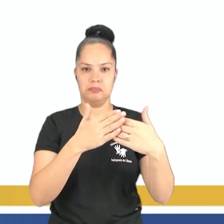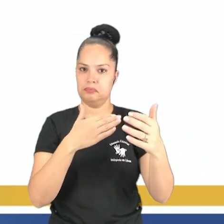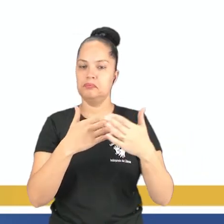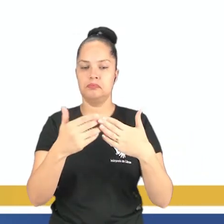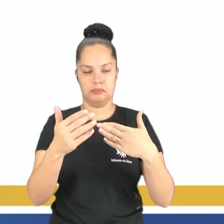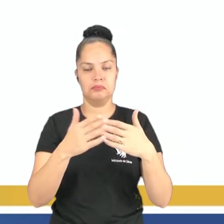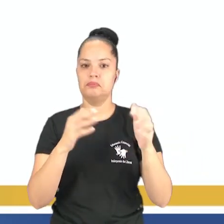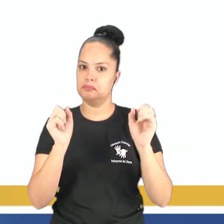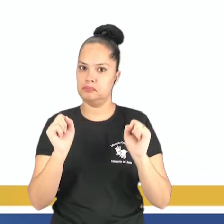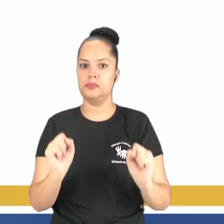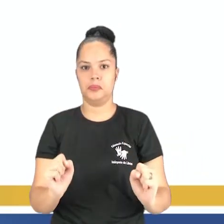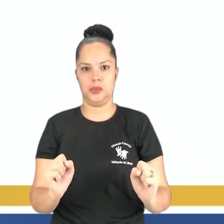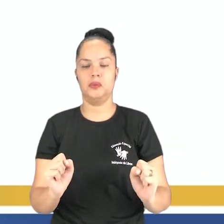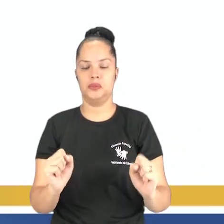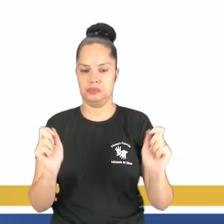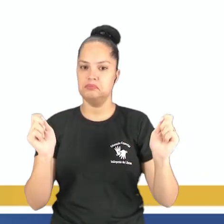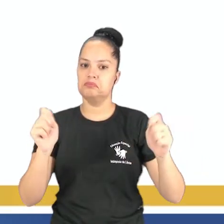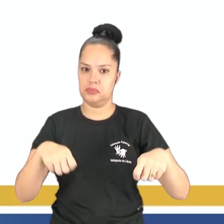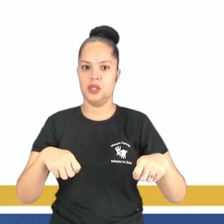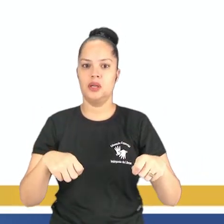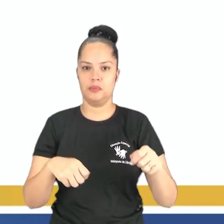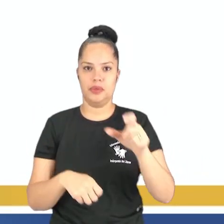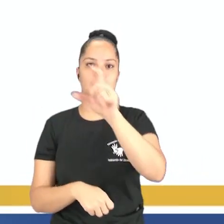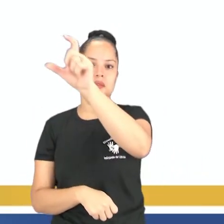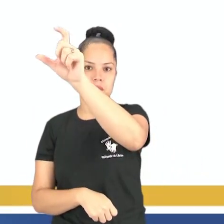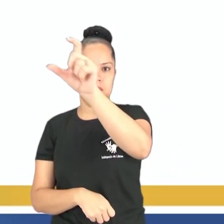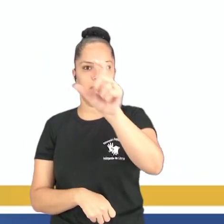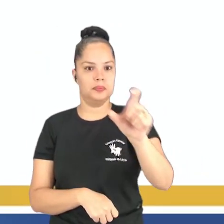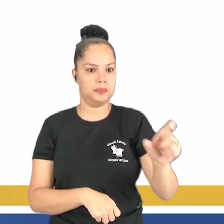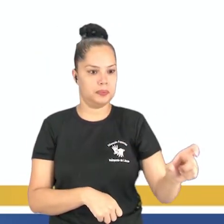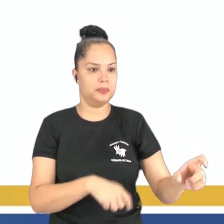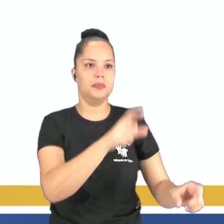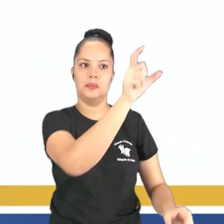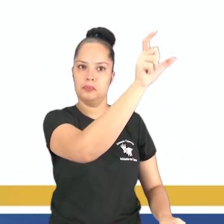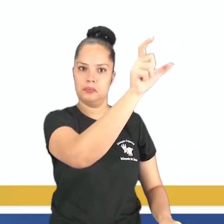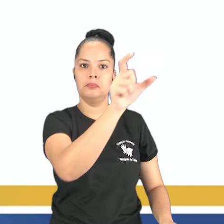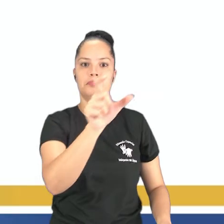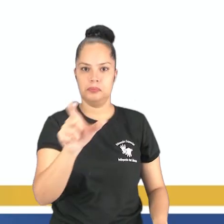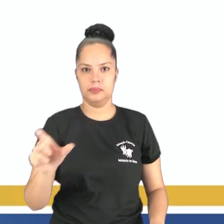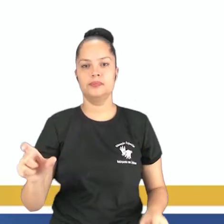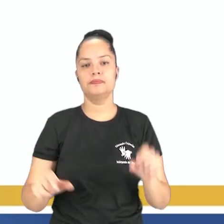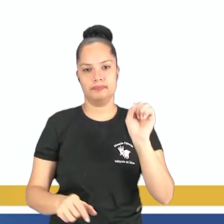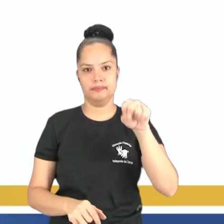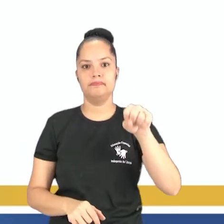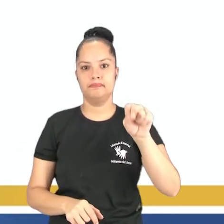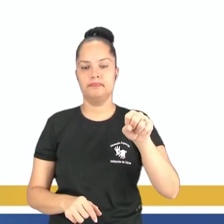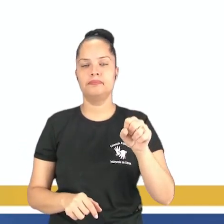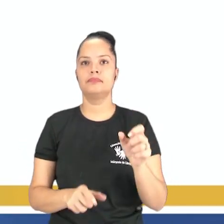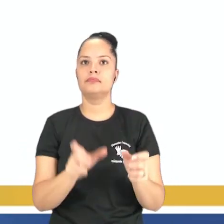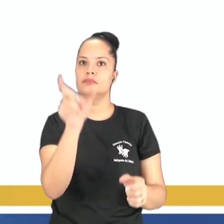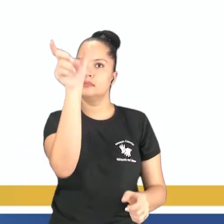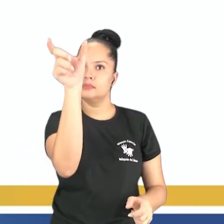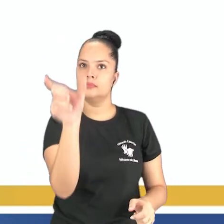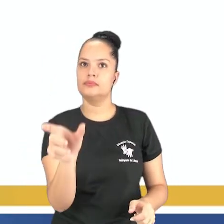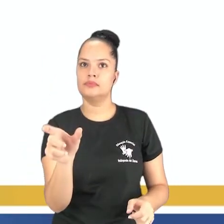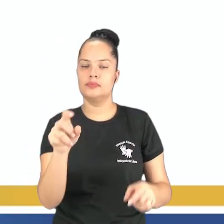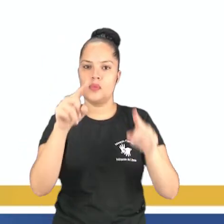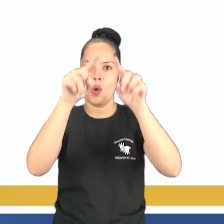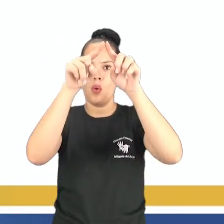na vertical, tá, gente? Ela pode acontecer em diagonal também. Olha aí a nossa próxima figura